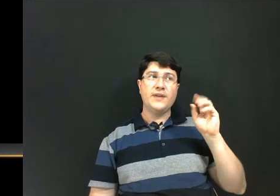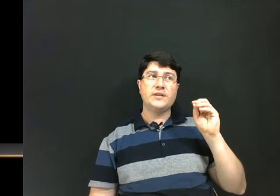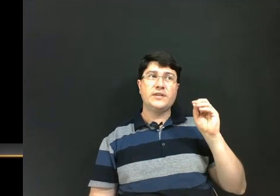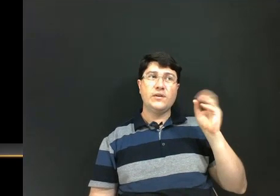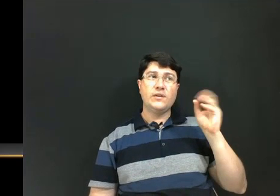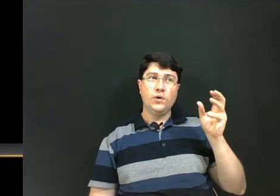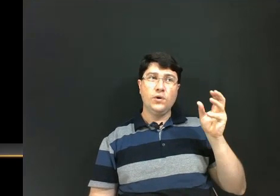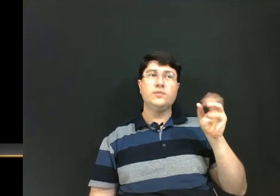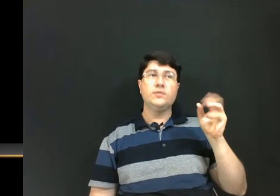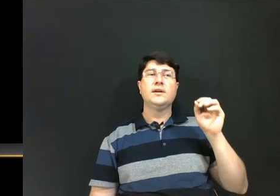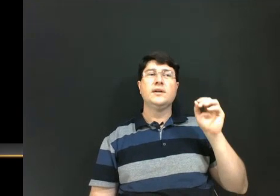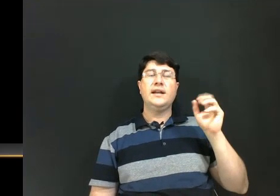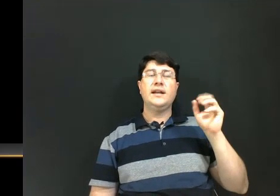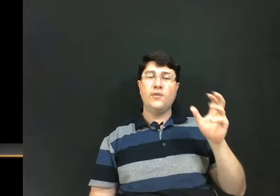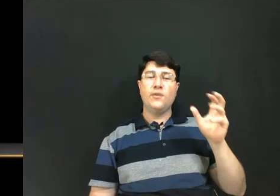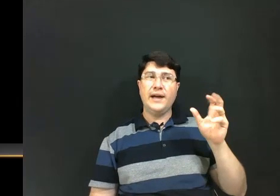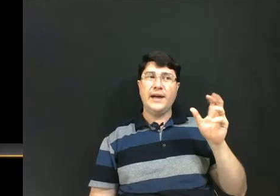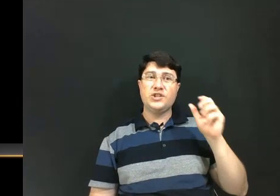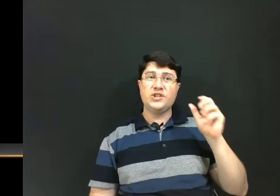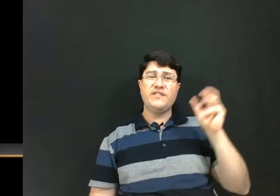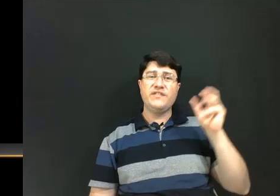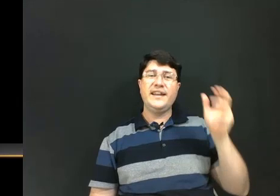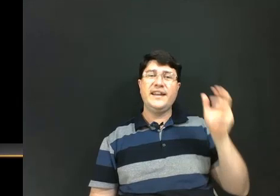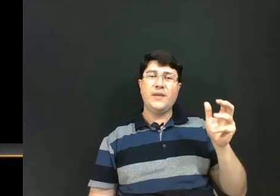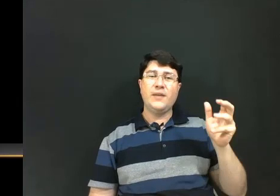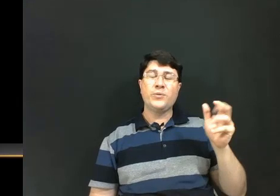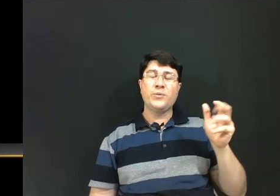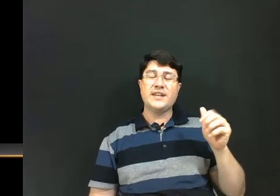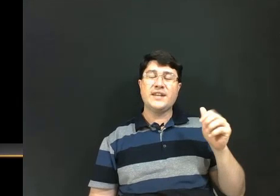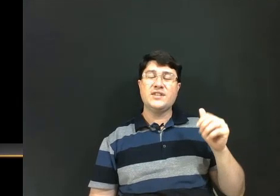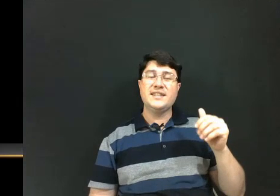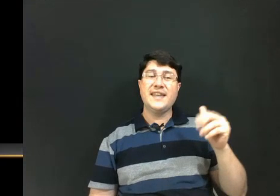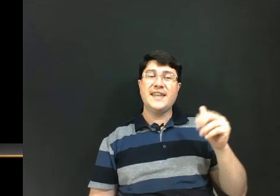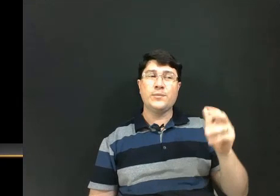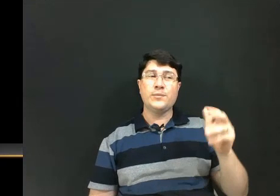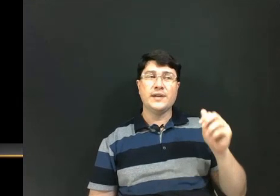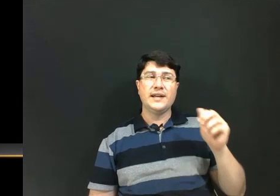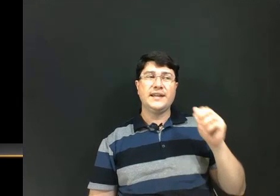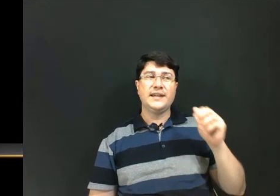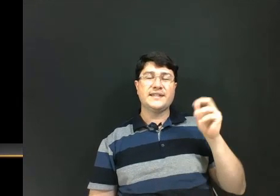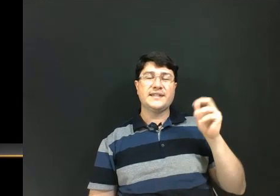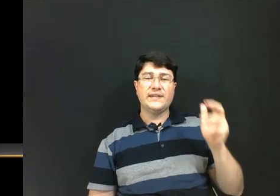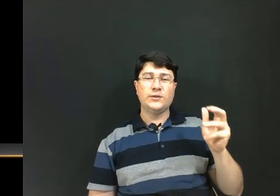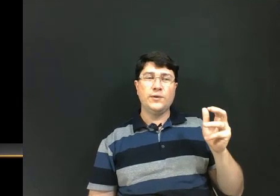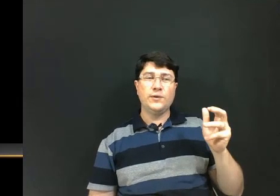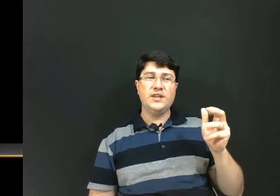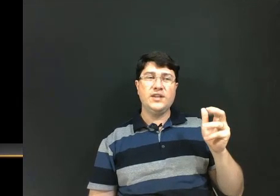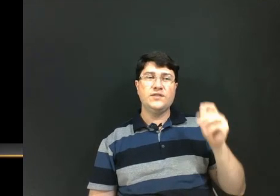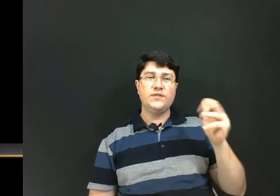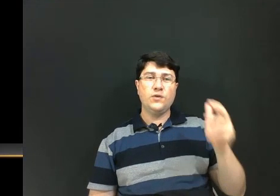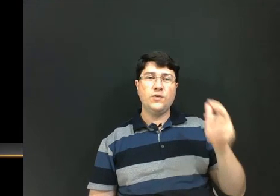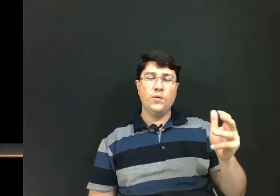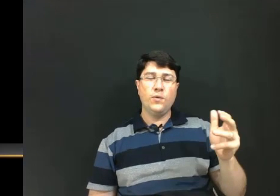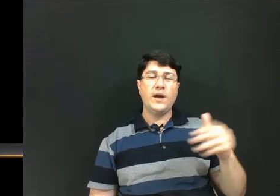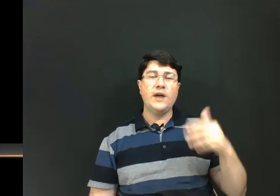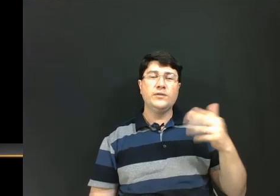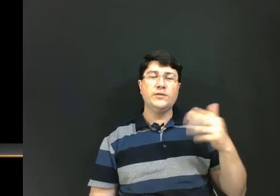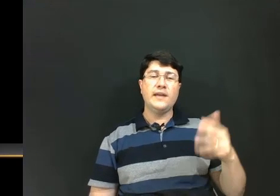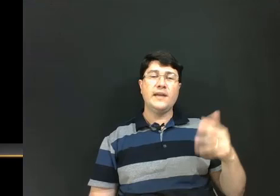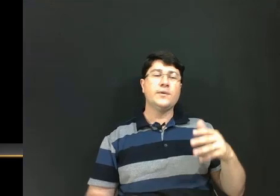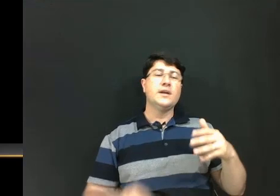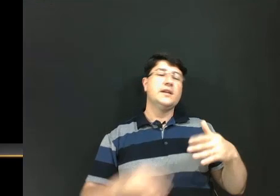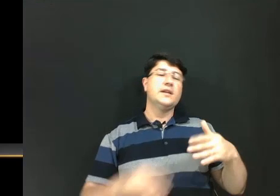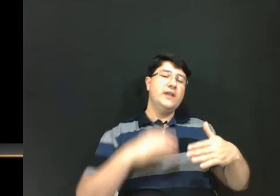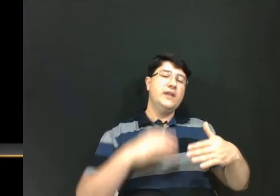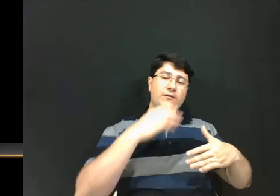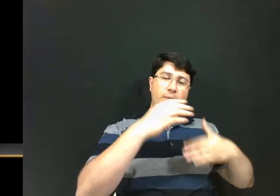o médico que estava gordo, ele ficou magro. A gente infere que há um processo de tempo. A criança que estava doente ficou boa, há um